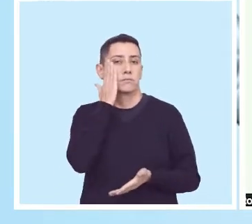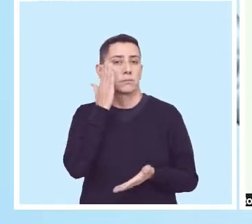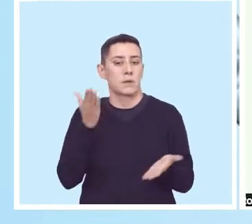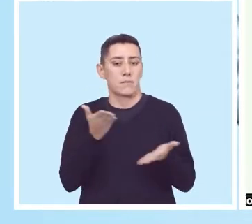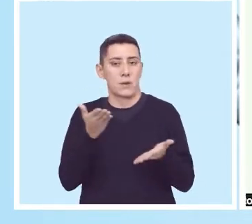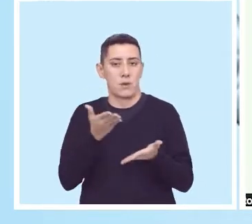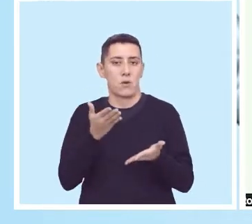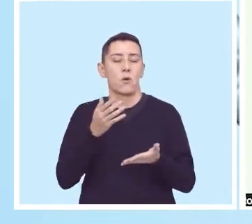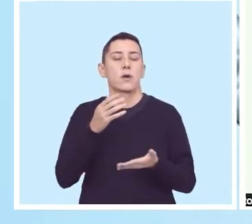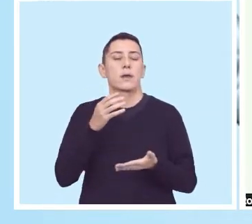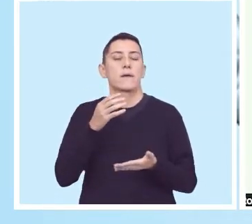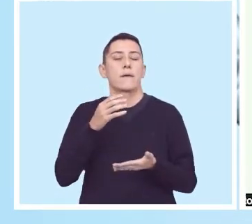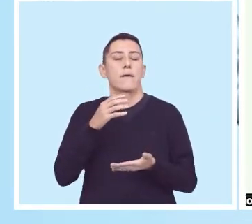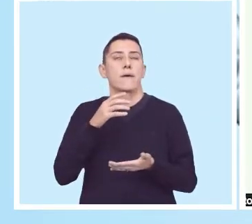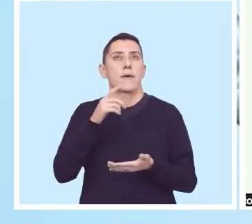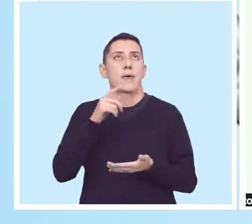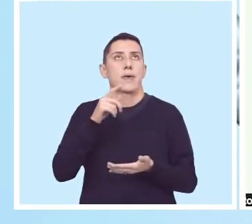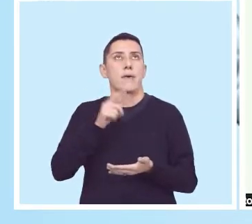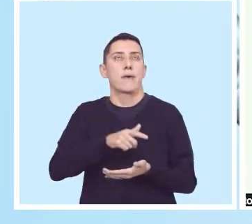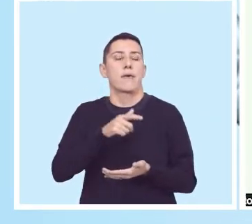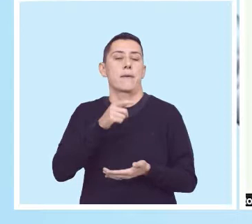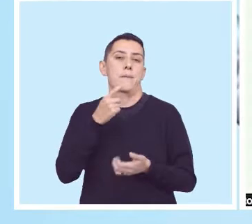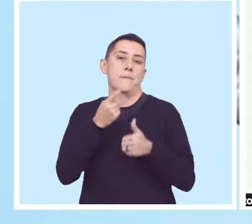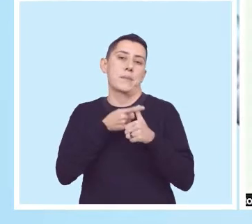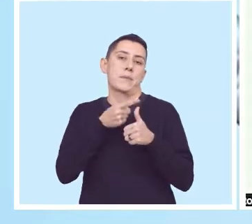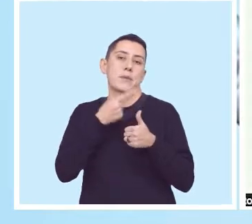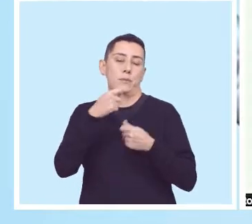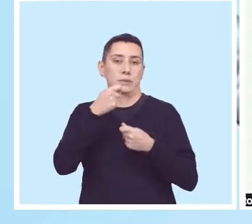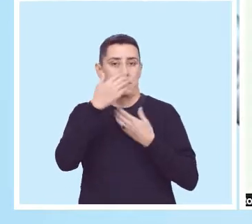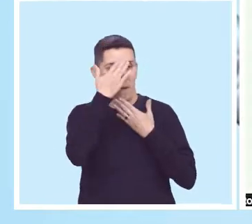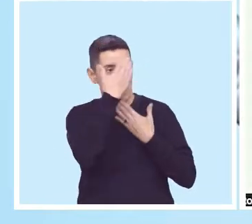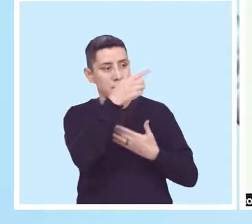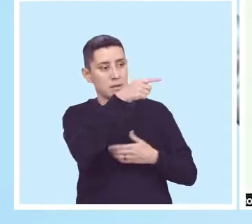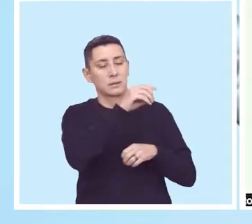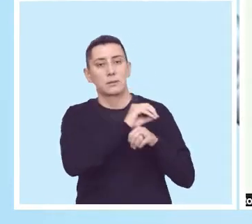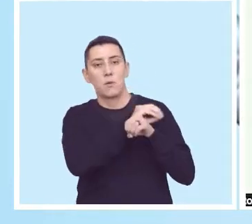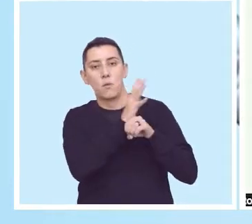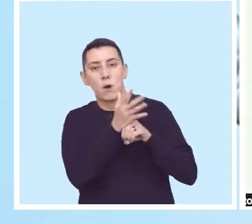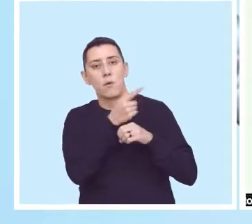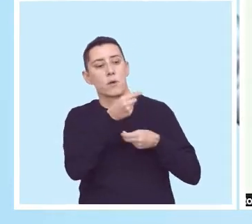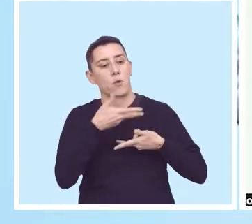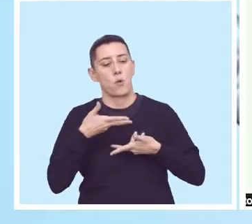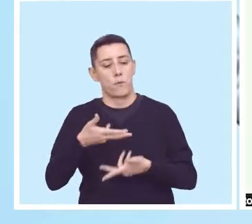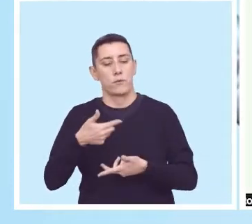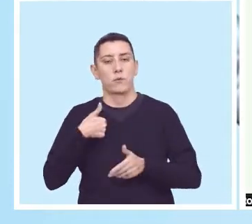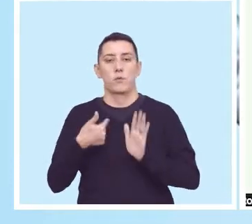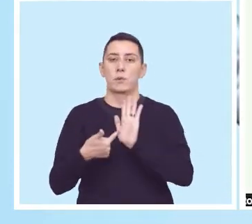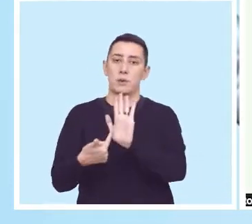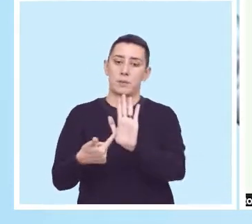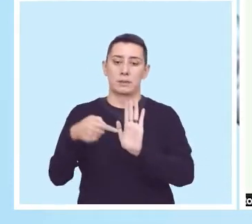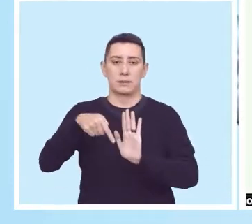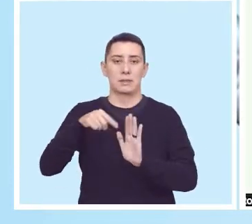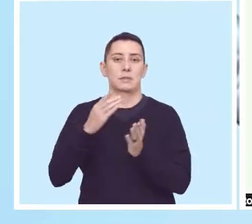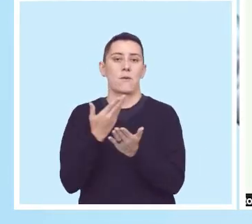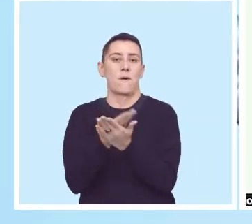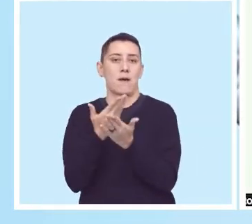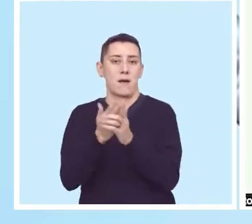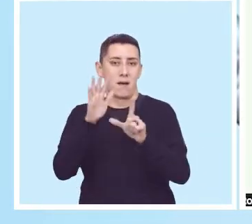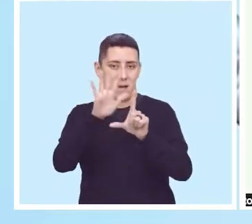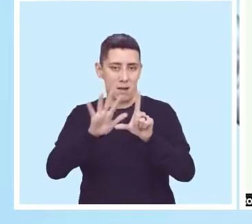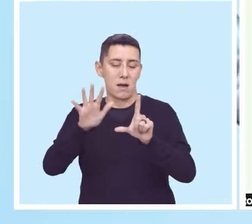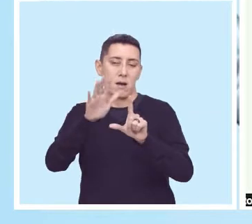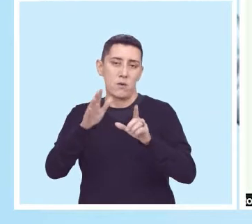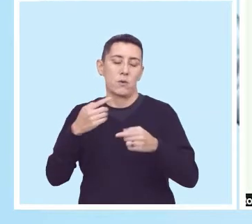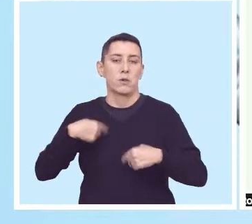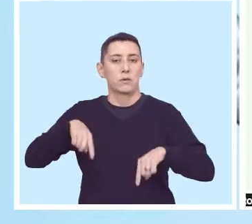antecipadamente, agradecer ao convite da Huawei para a apresentação dessa Open Class, né? Nós realmente ficamos